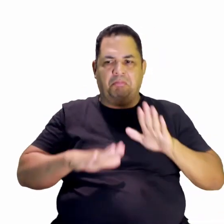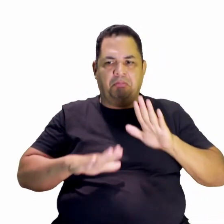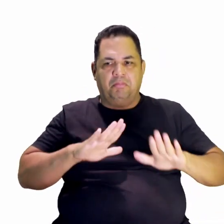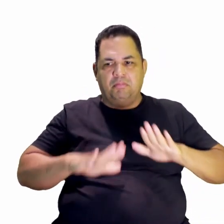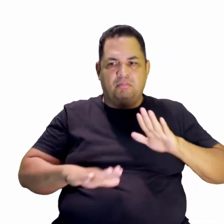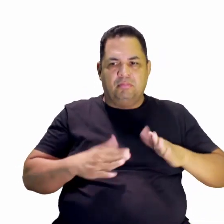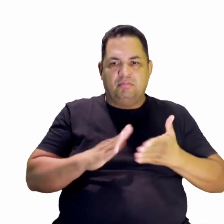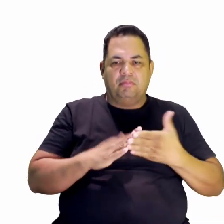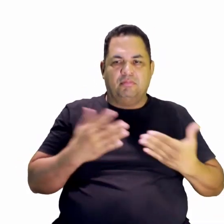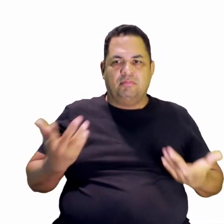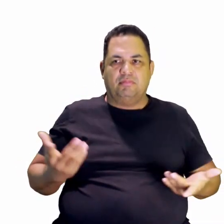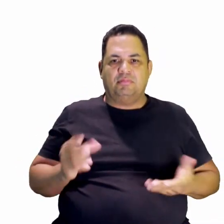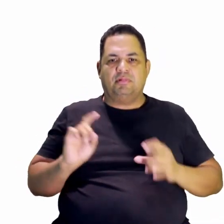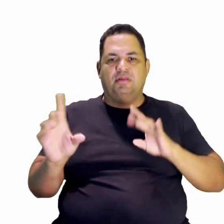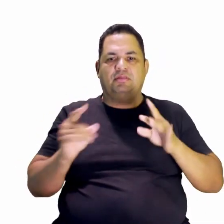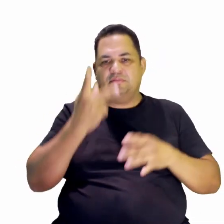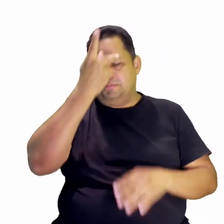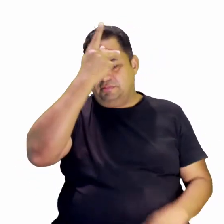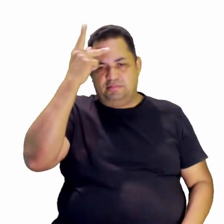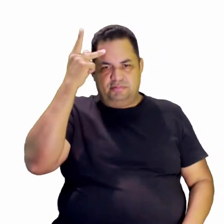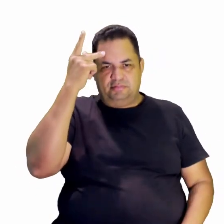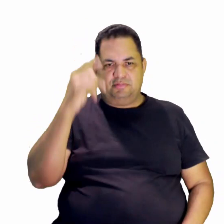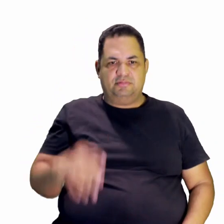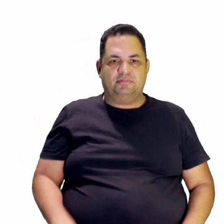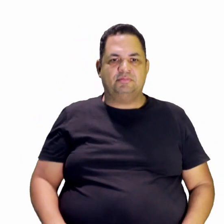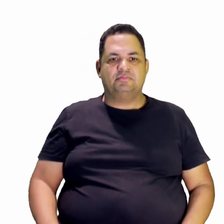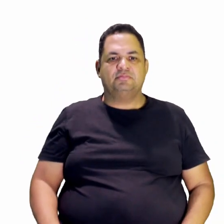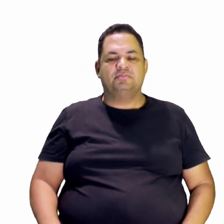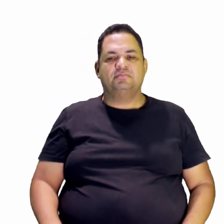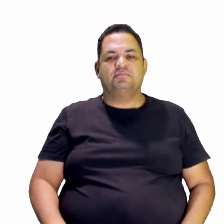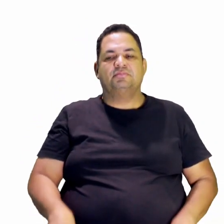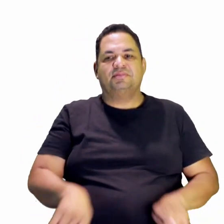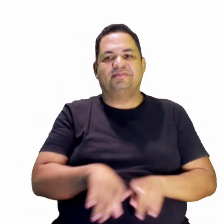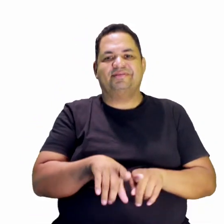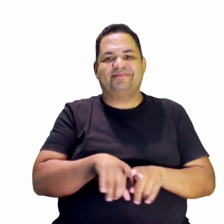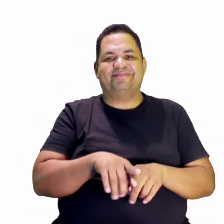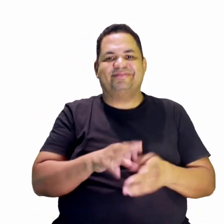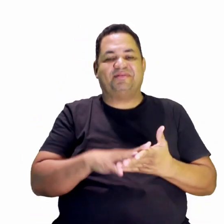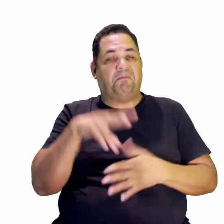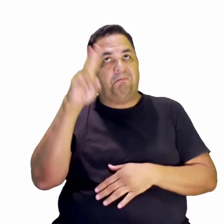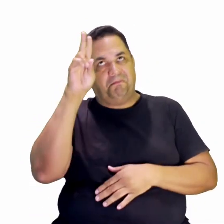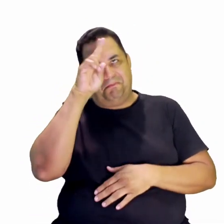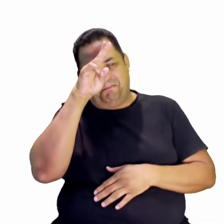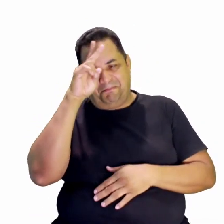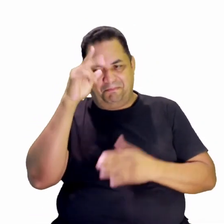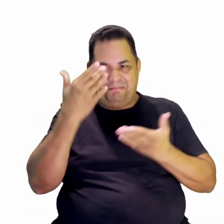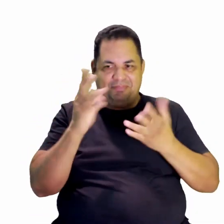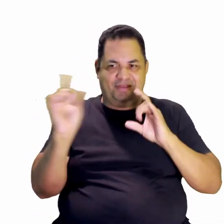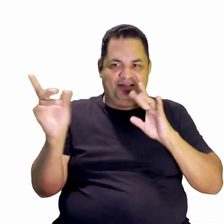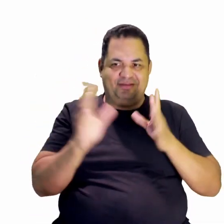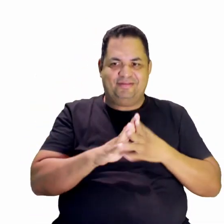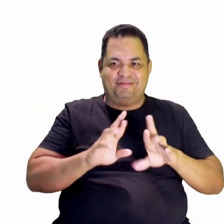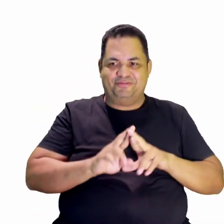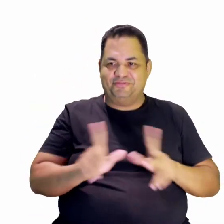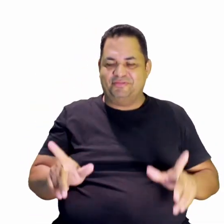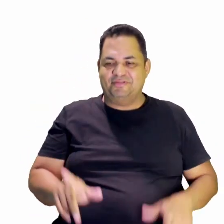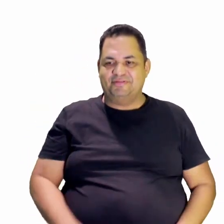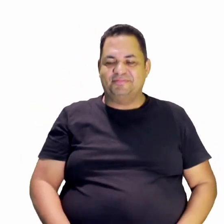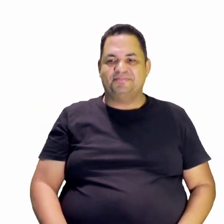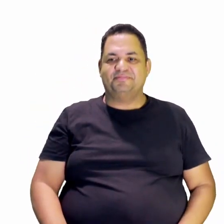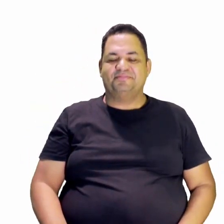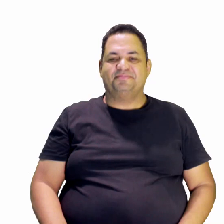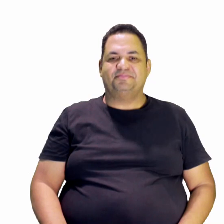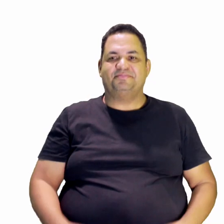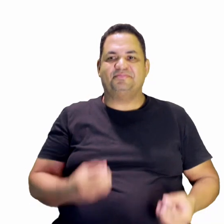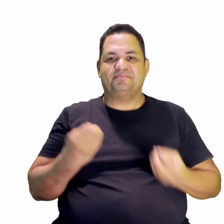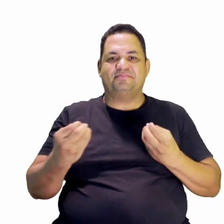depende da situação de cada um, tanto a situação física como no caso da situação de embriaguez, né? Vai se saber, né, como é que